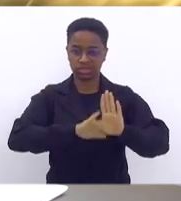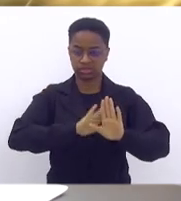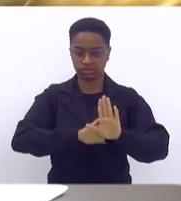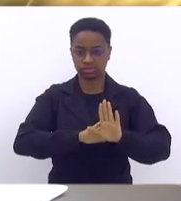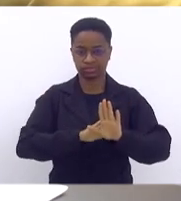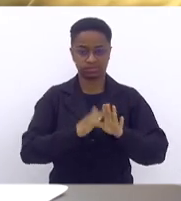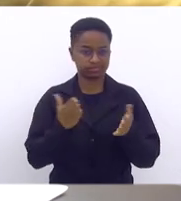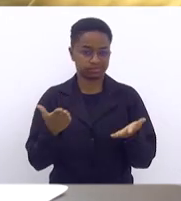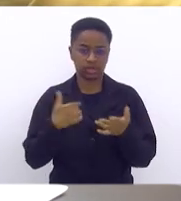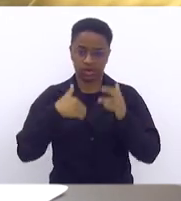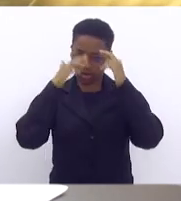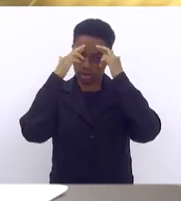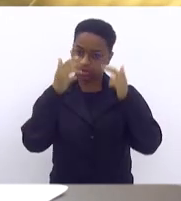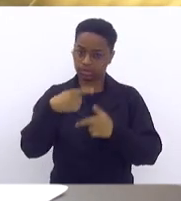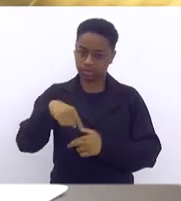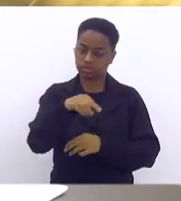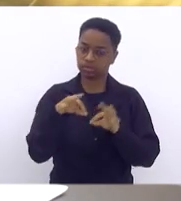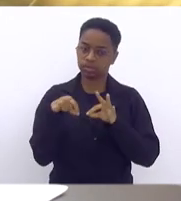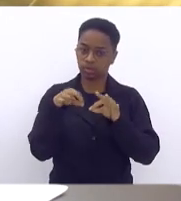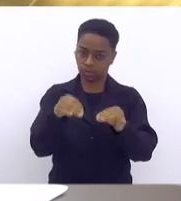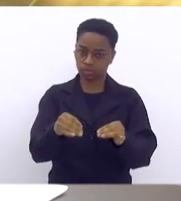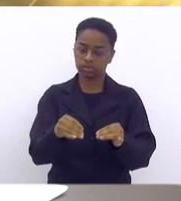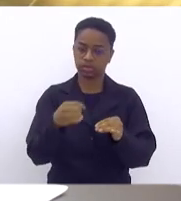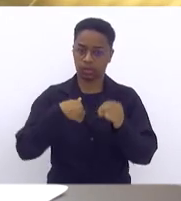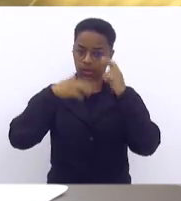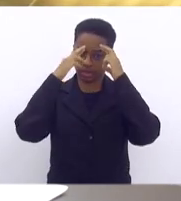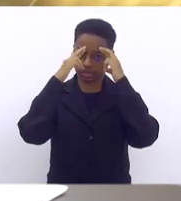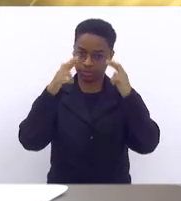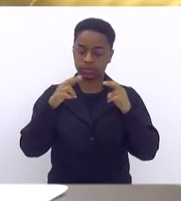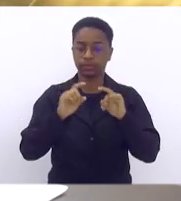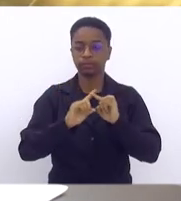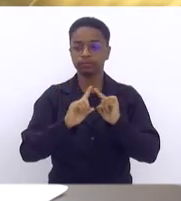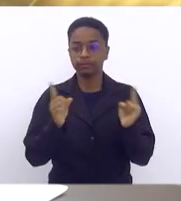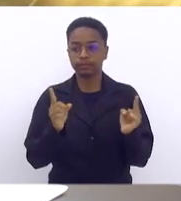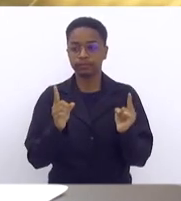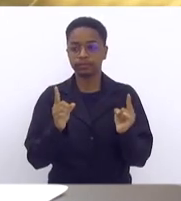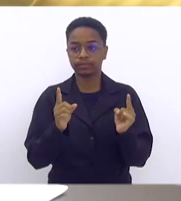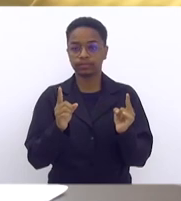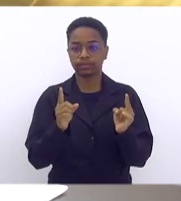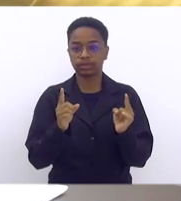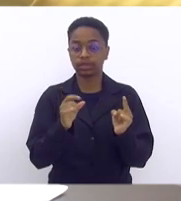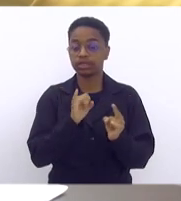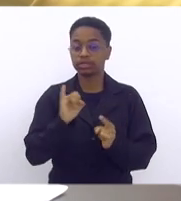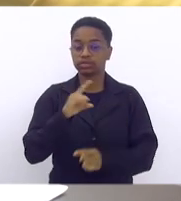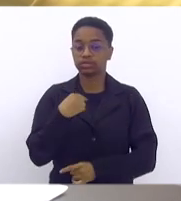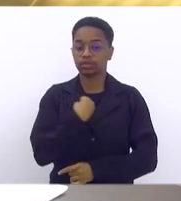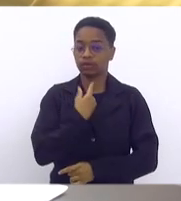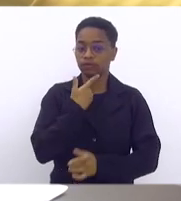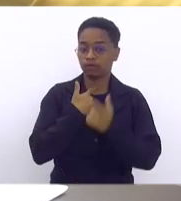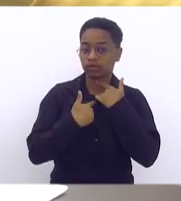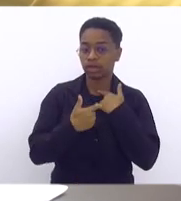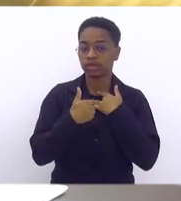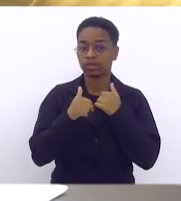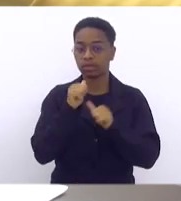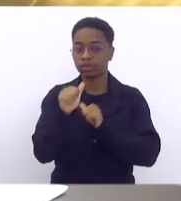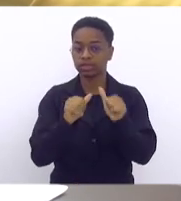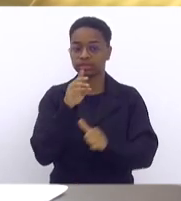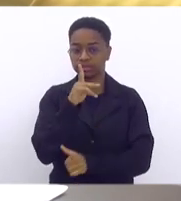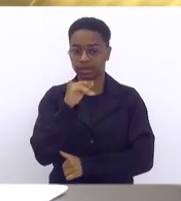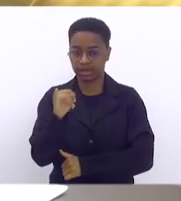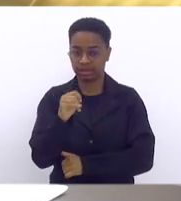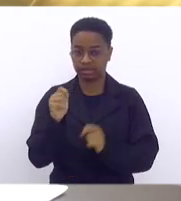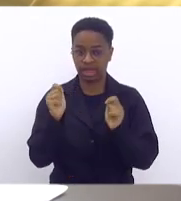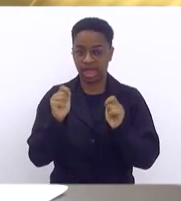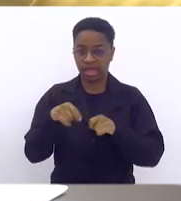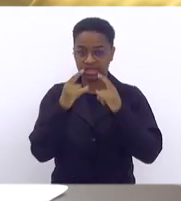assim, respeito todo mundo nessa casa, respeito. Mas, a partir do momento que a gente queira transformar uma CPI no circo, eu até